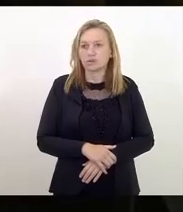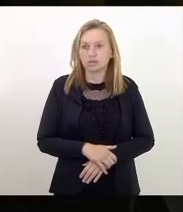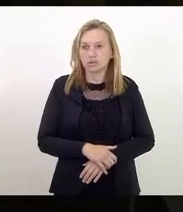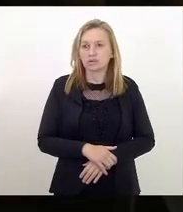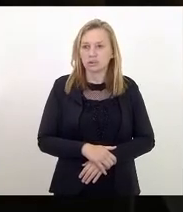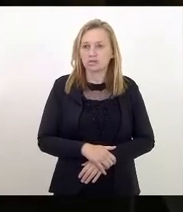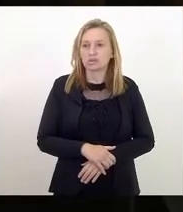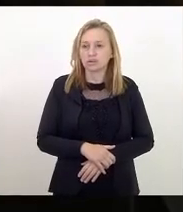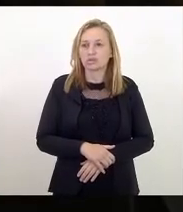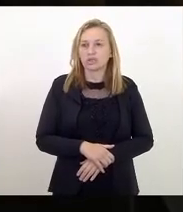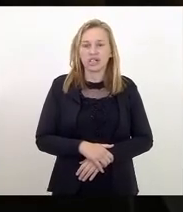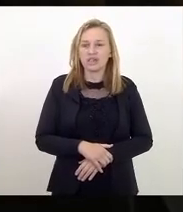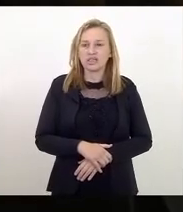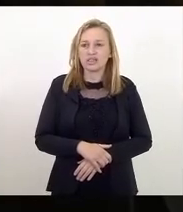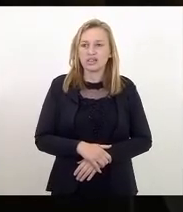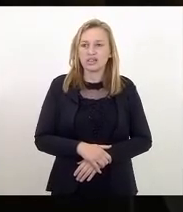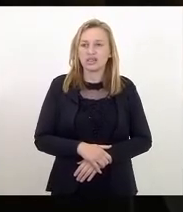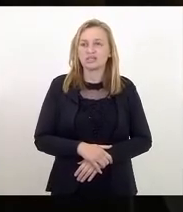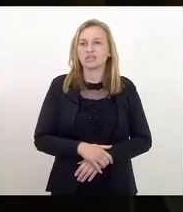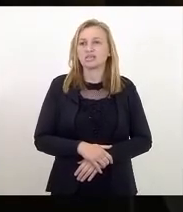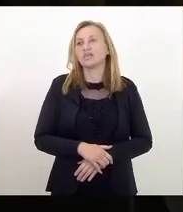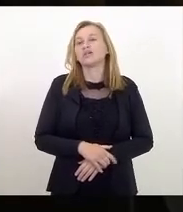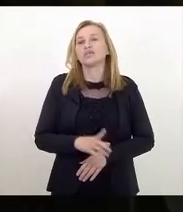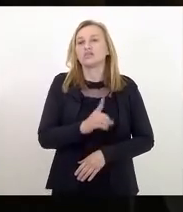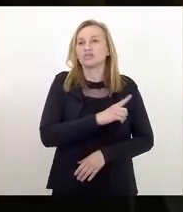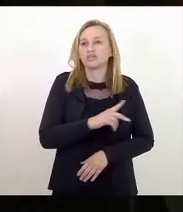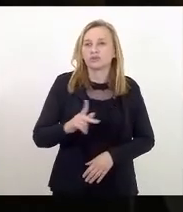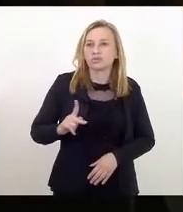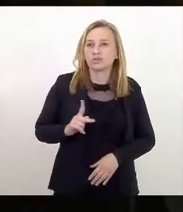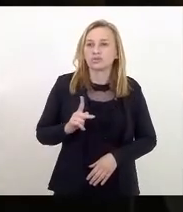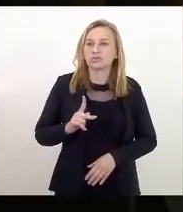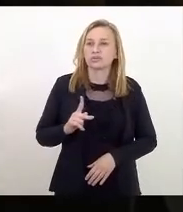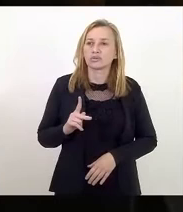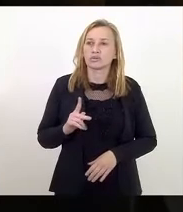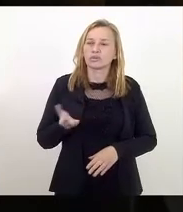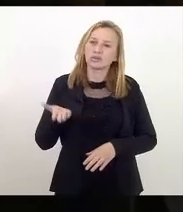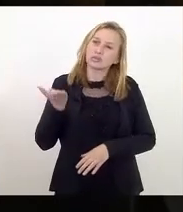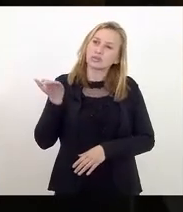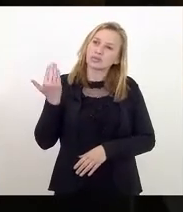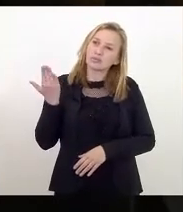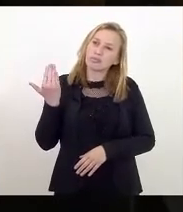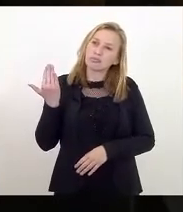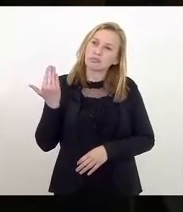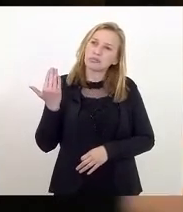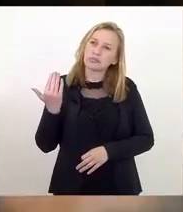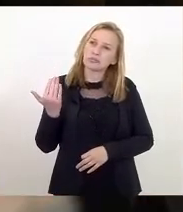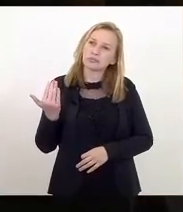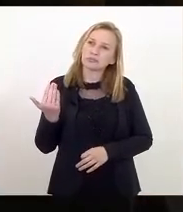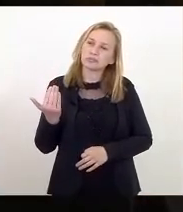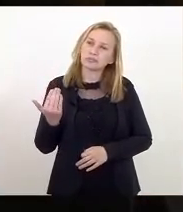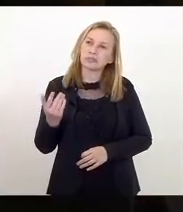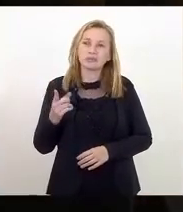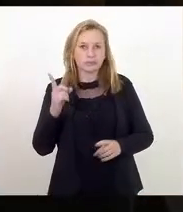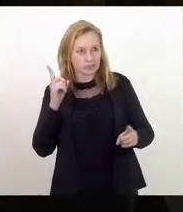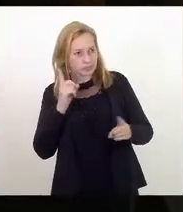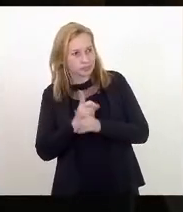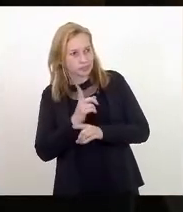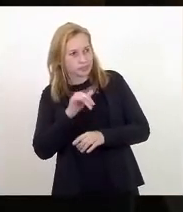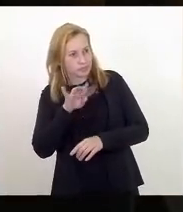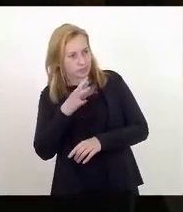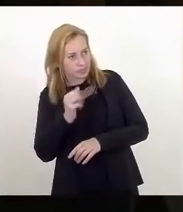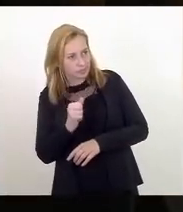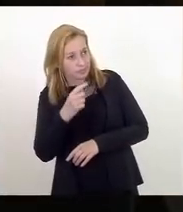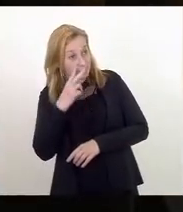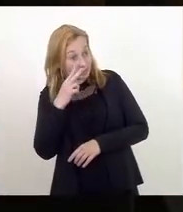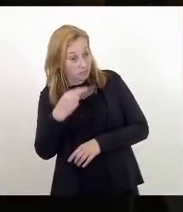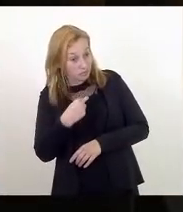defensores públicos, que a época foi um absurdo porque foi feito, não é doutor Andréa? Reencontrei doutor Andréa que me viu jovem, me